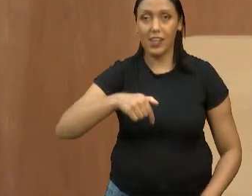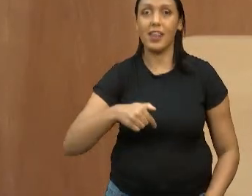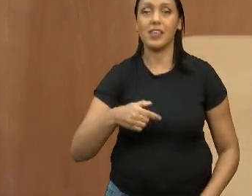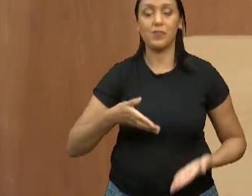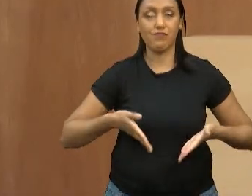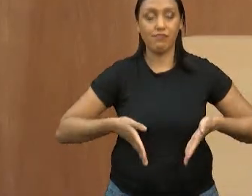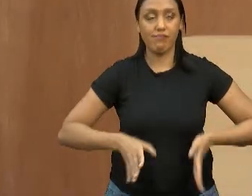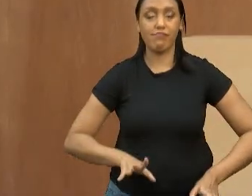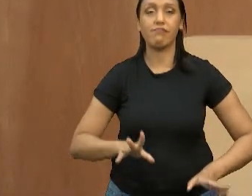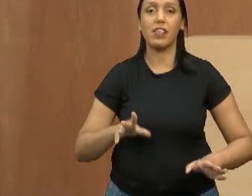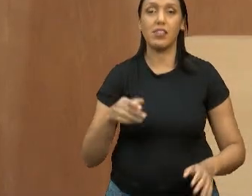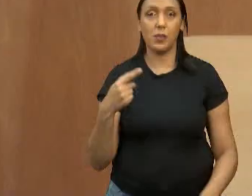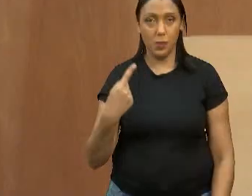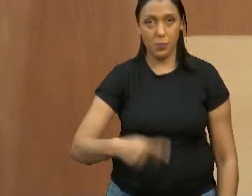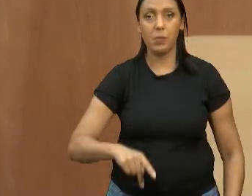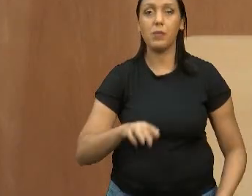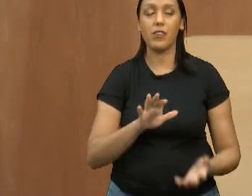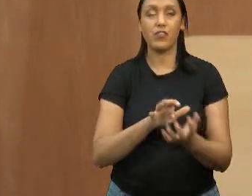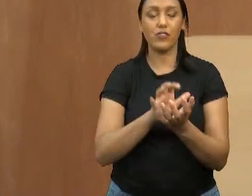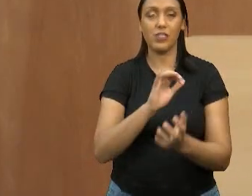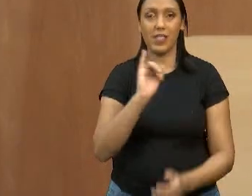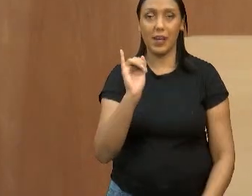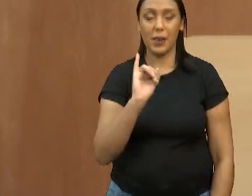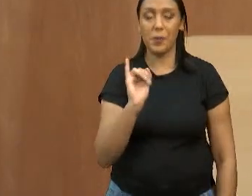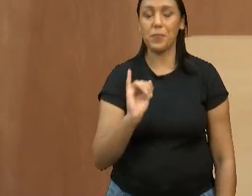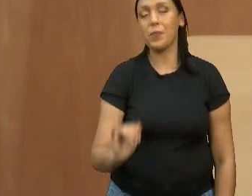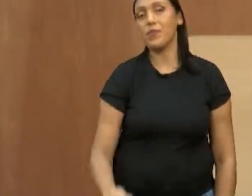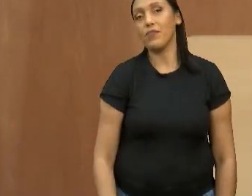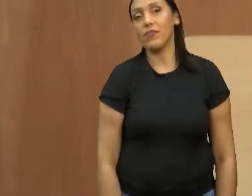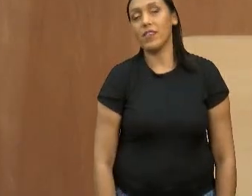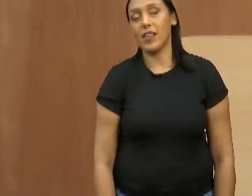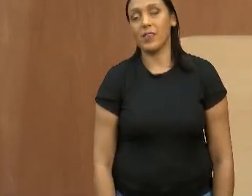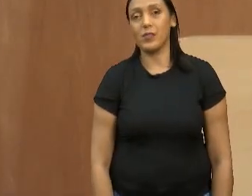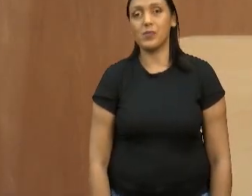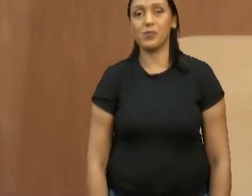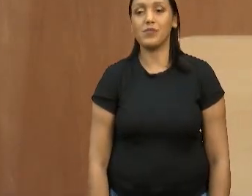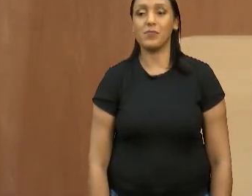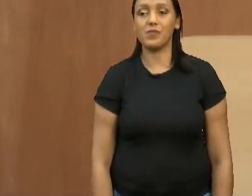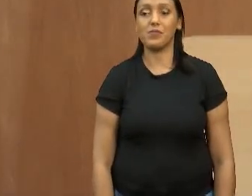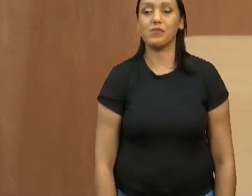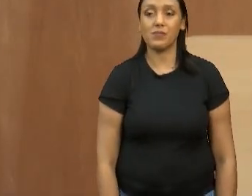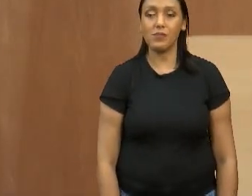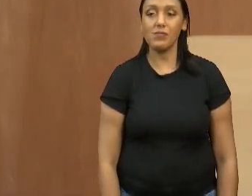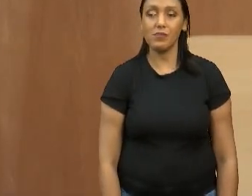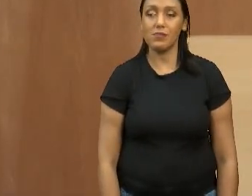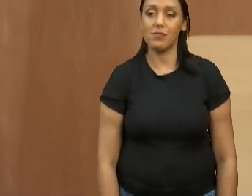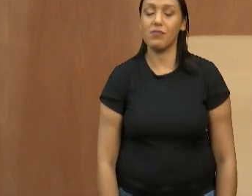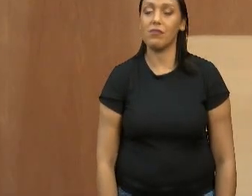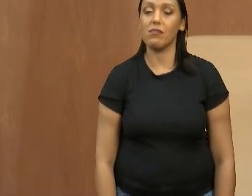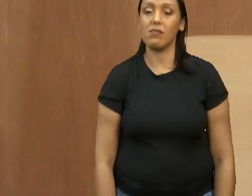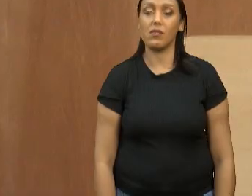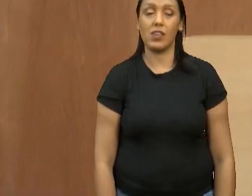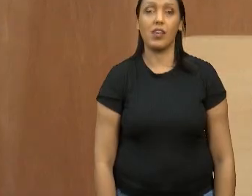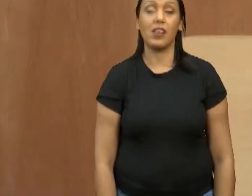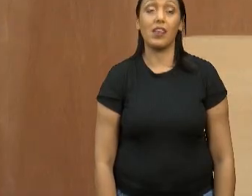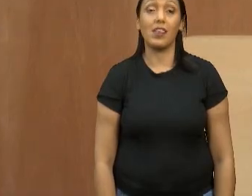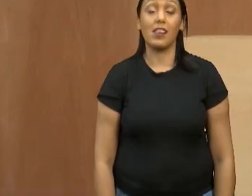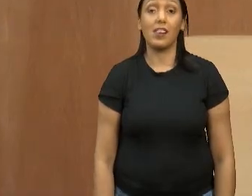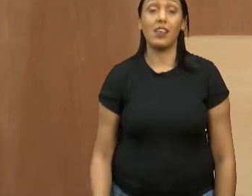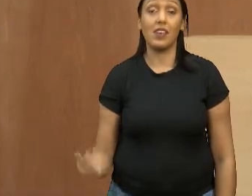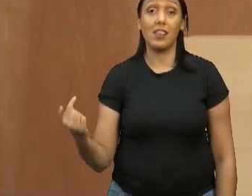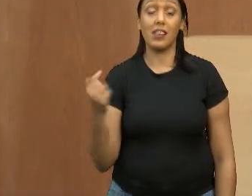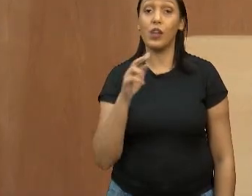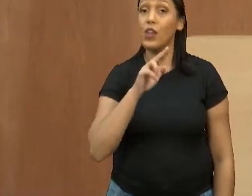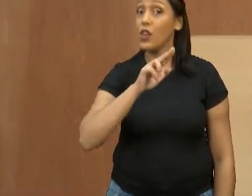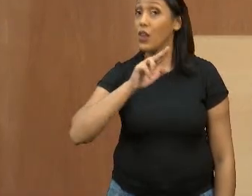deixou dele mesmo, tá bom? Vida e obra de Valdercy Leite Ramos, Guarana Ramos, artista, ator